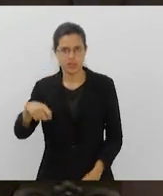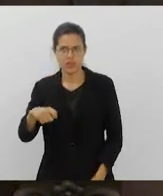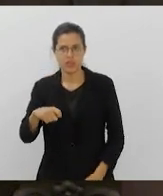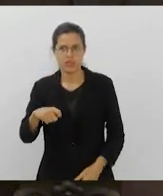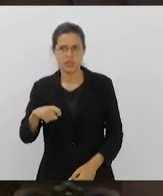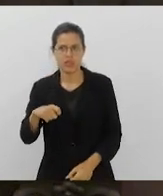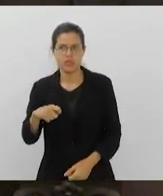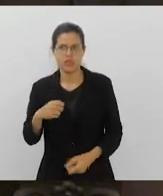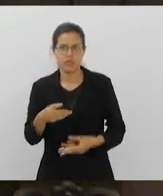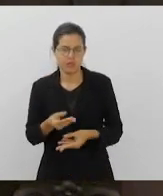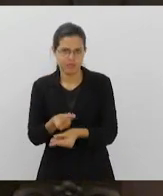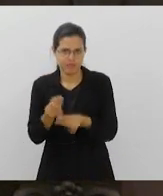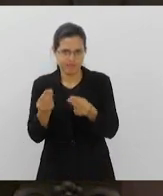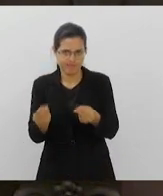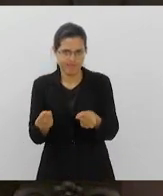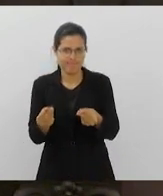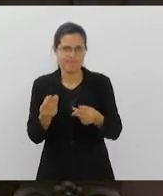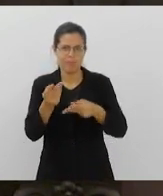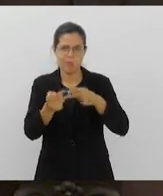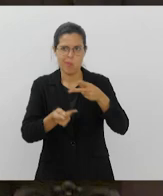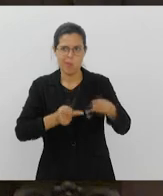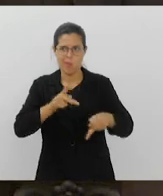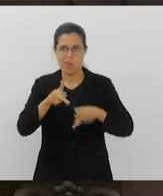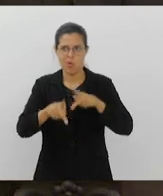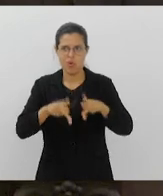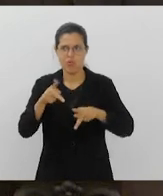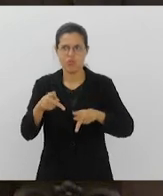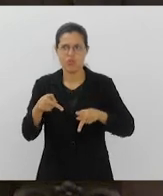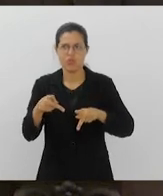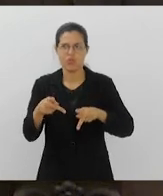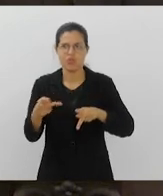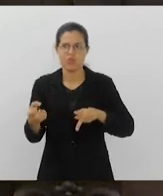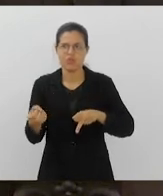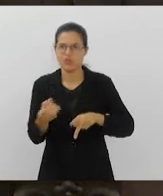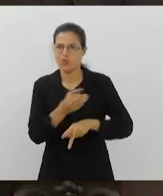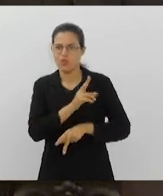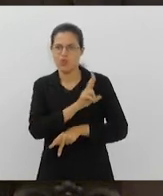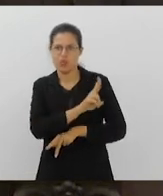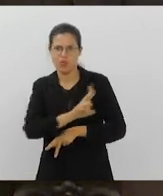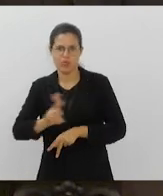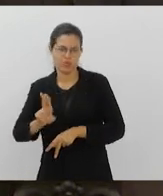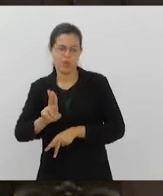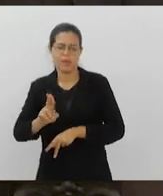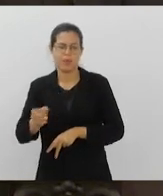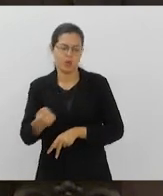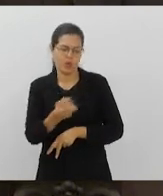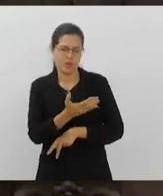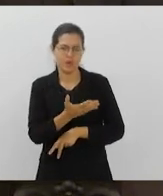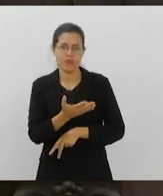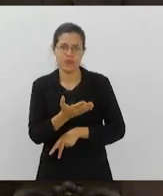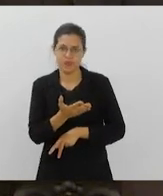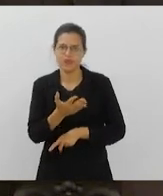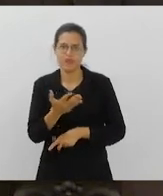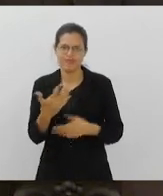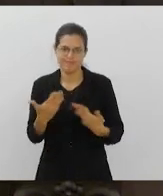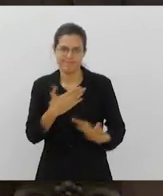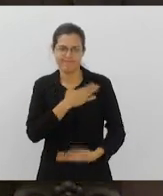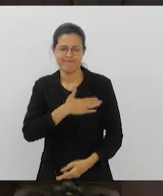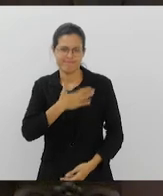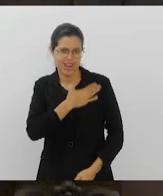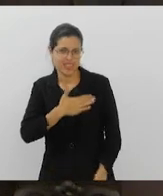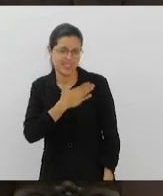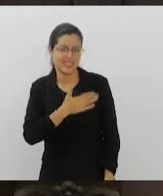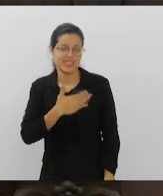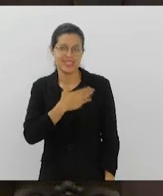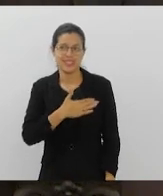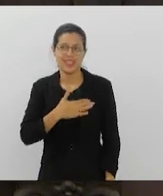para a população fluminense de um novo equipamento rebatizado como Mestre Robson Grace. Então vai ser uma honra se puder listar os